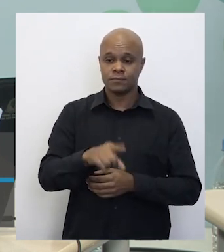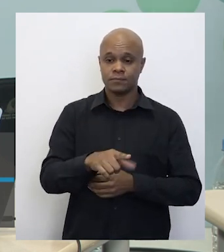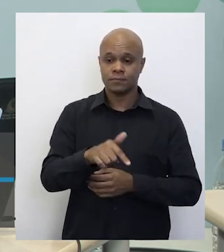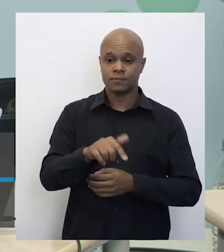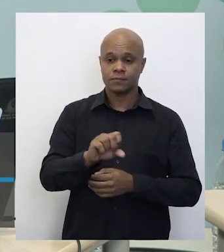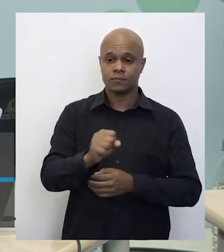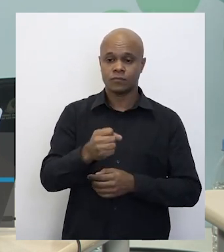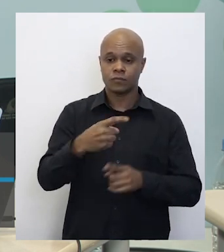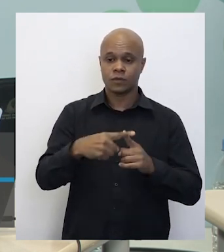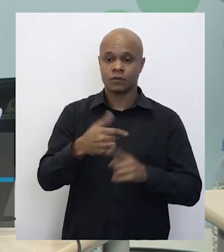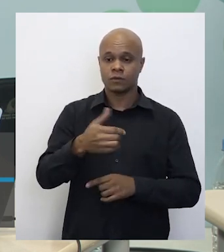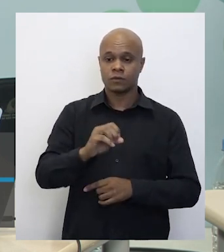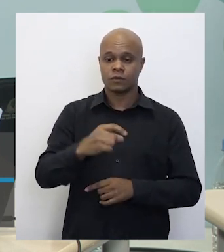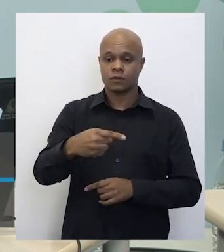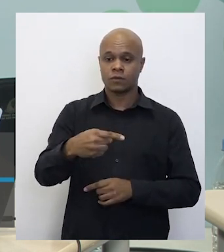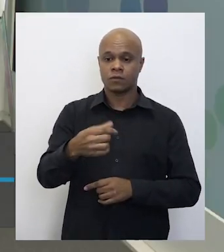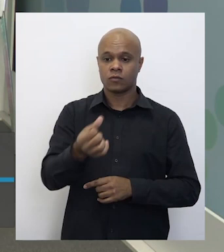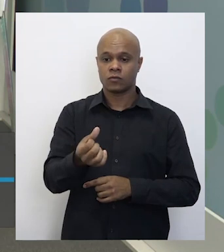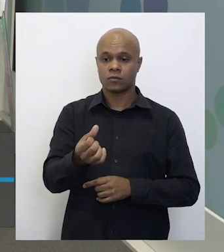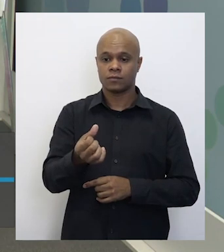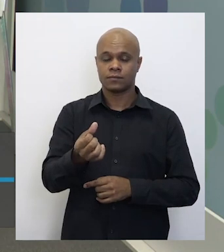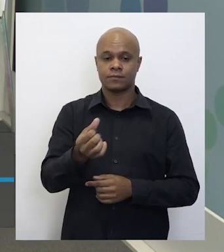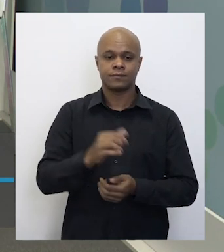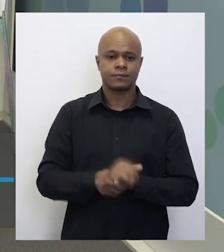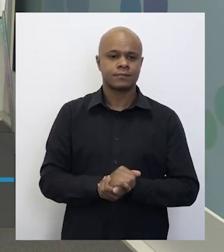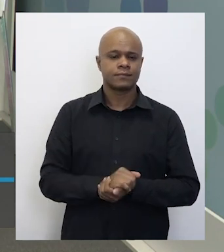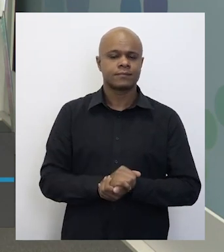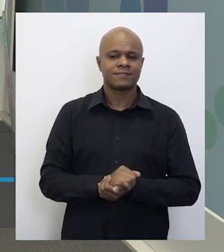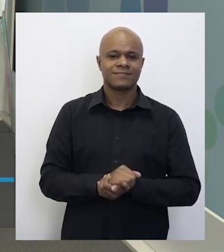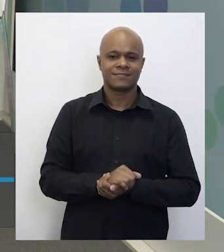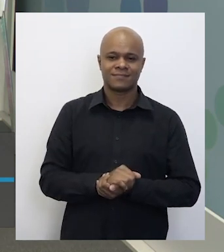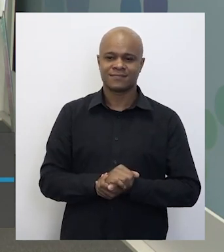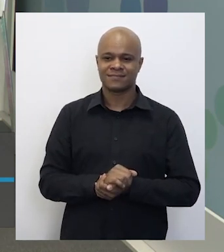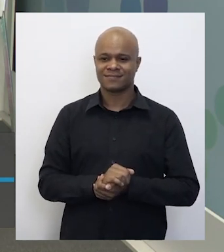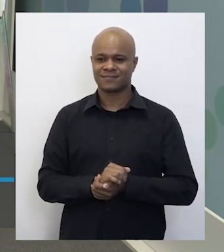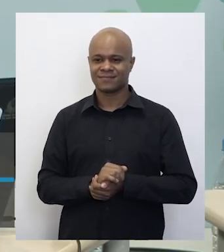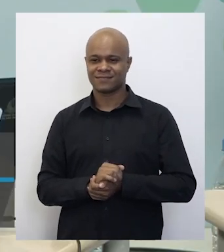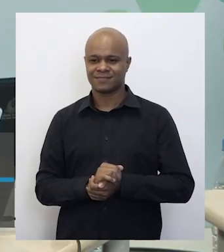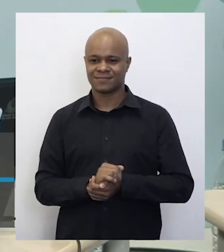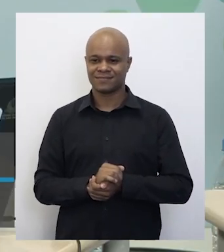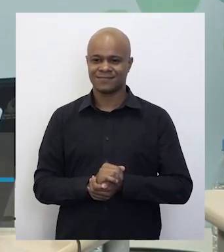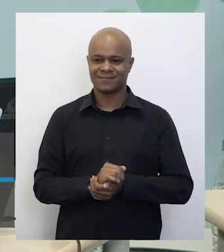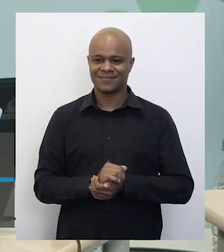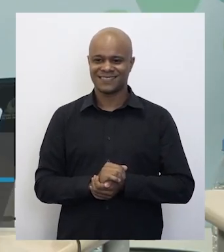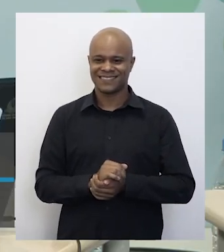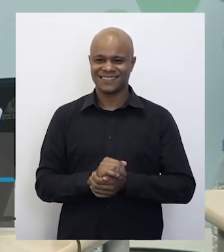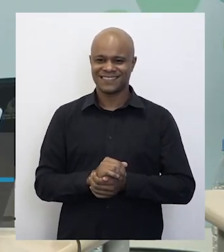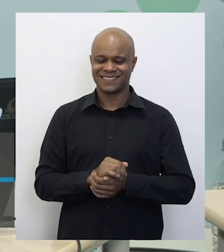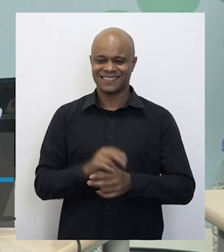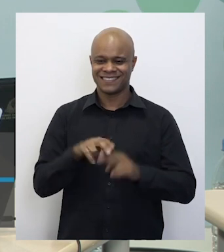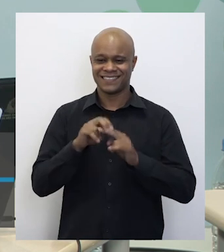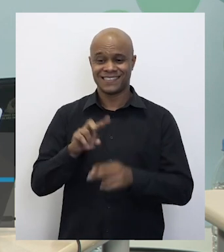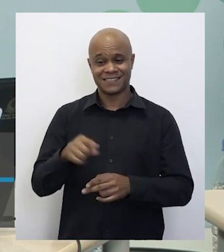6,78 vezes 10 a menos 6. Então, acho que rolou uma confusão ali com... Potência de 10. Andando com a vírgula ali, né?